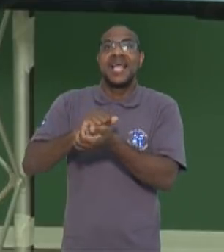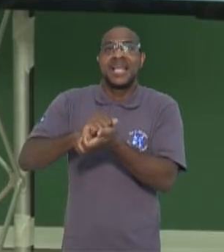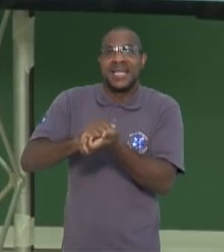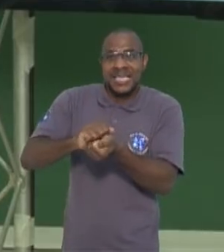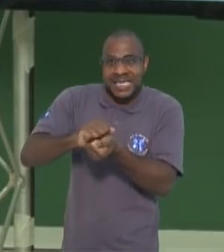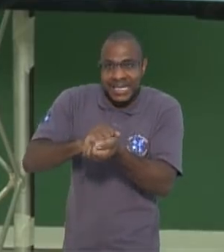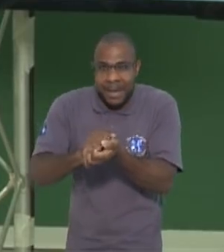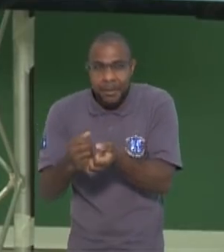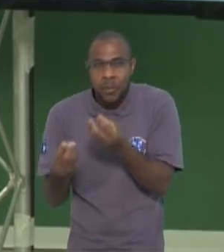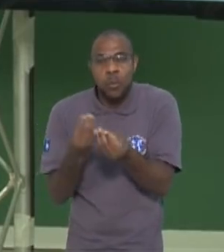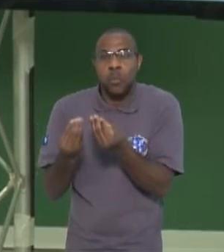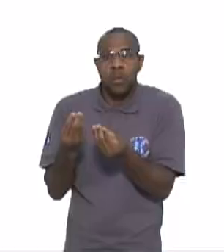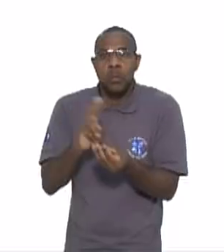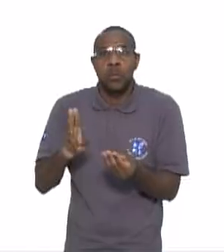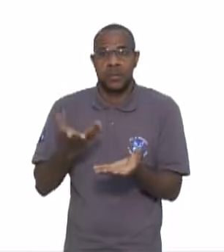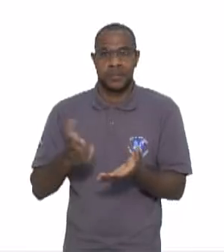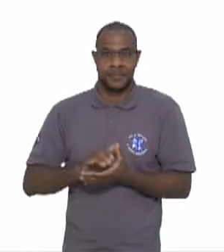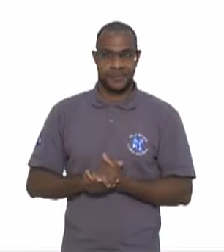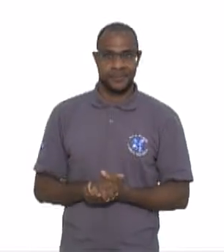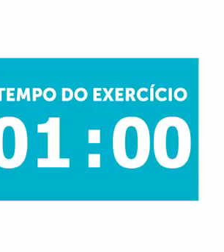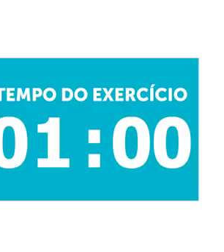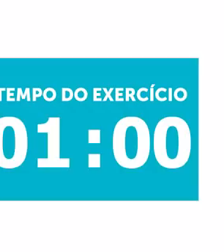e já retornamos com a resposta.